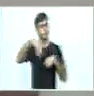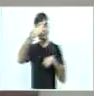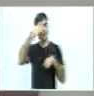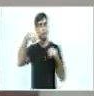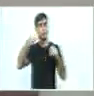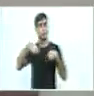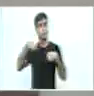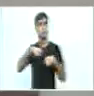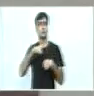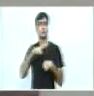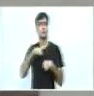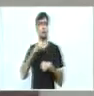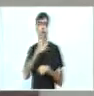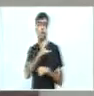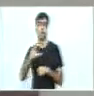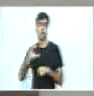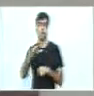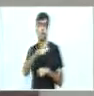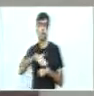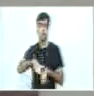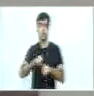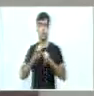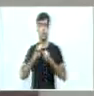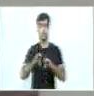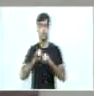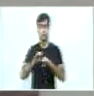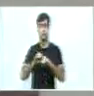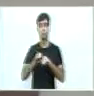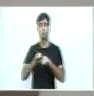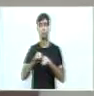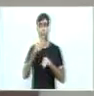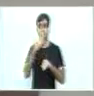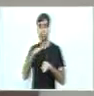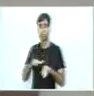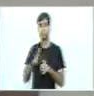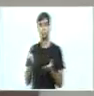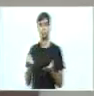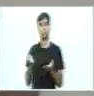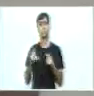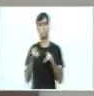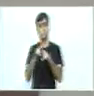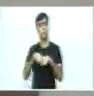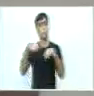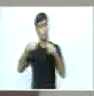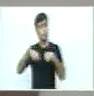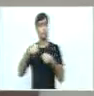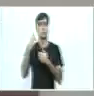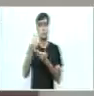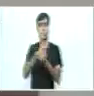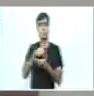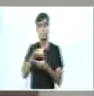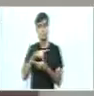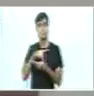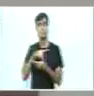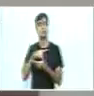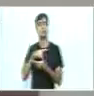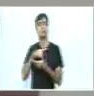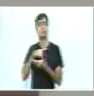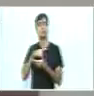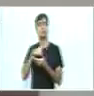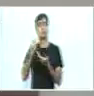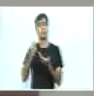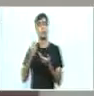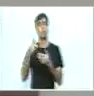um coordenador de educação infantil dentro da estrutura. Temos a necessidade urgente de incluir